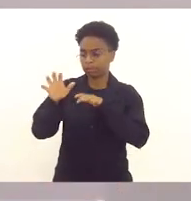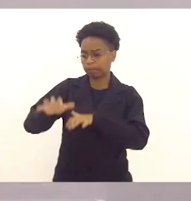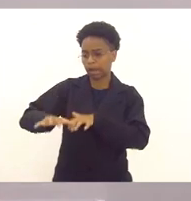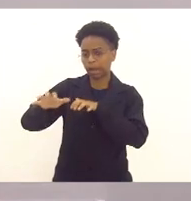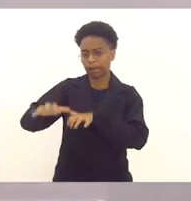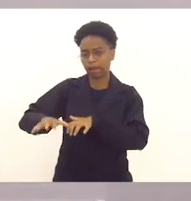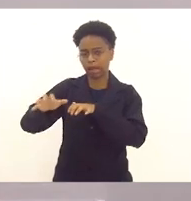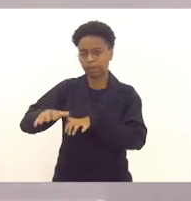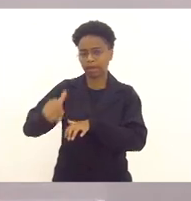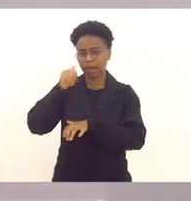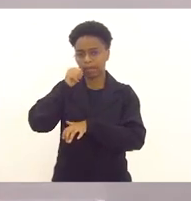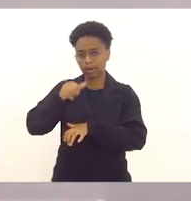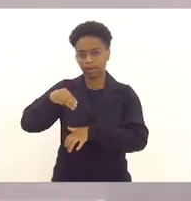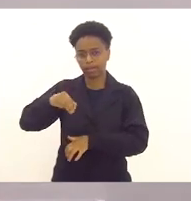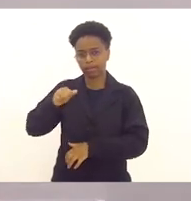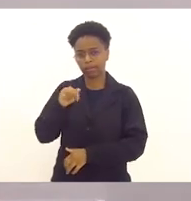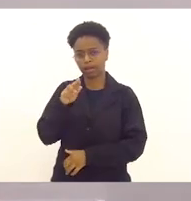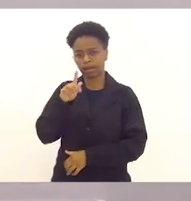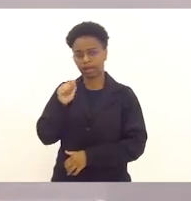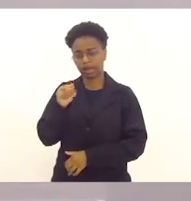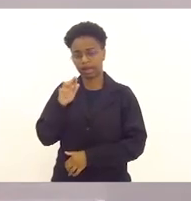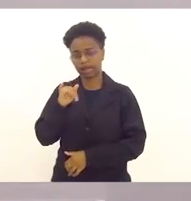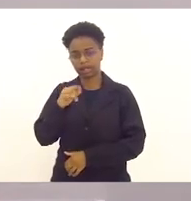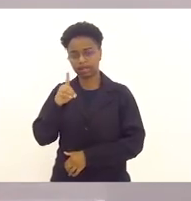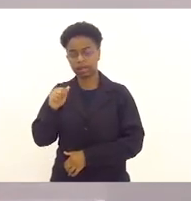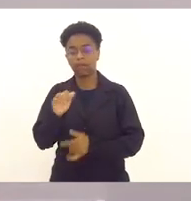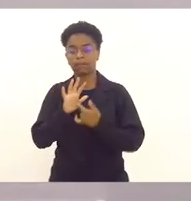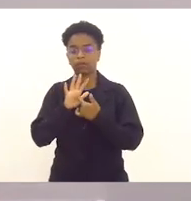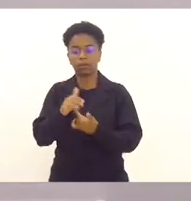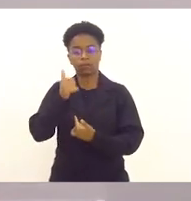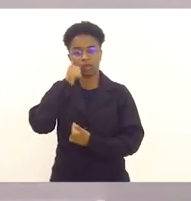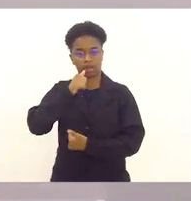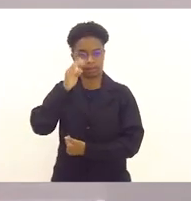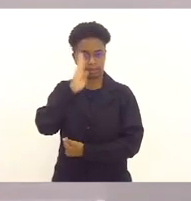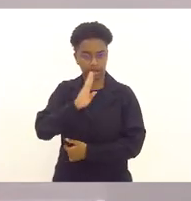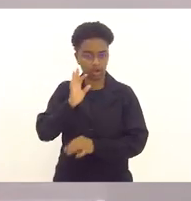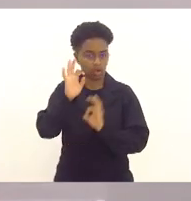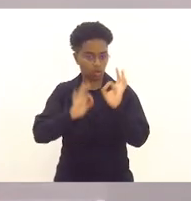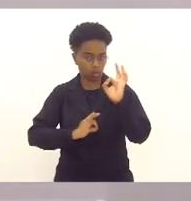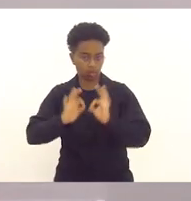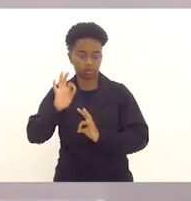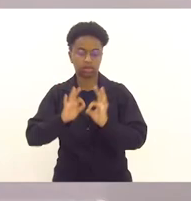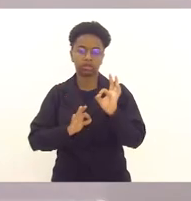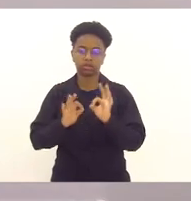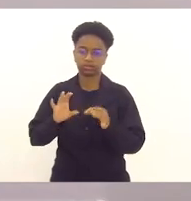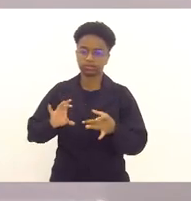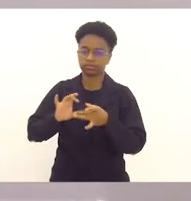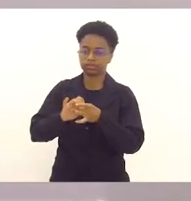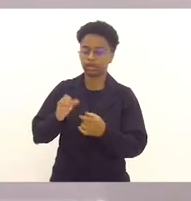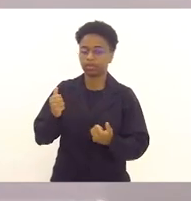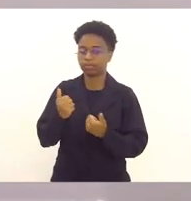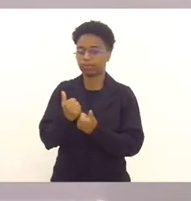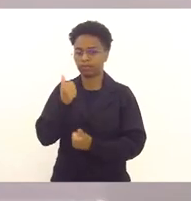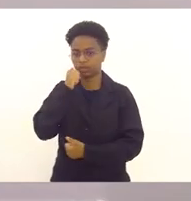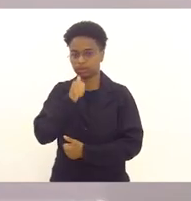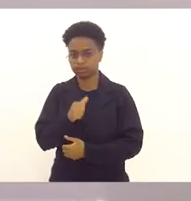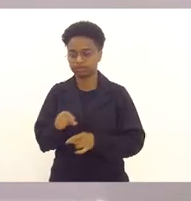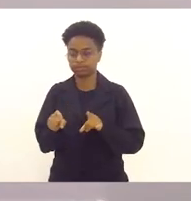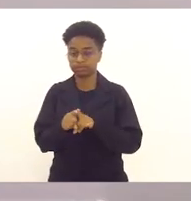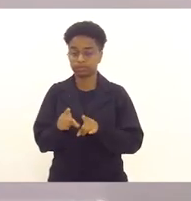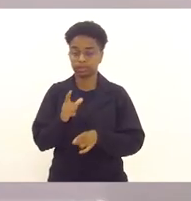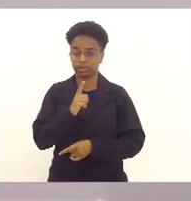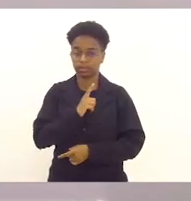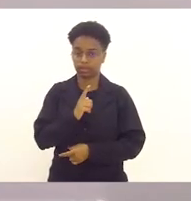demonstrou que as mulheres brasileiras estão organizadas na vida das nossas mulheres temos aqui